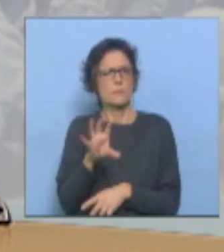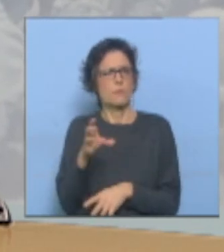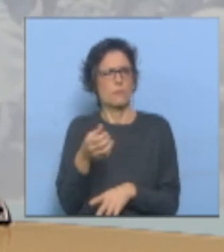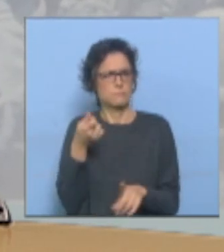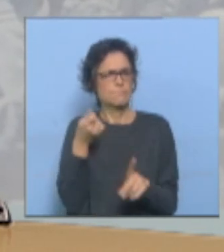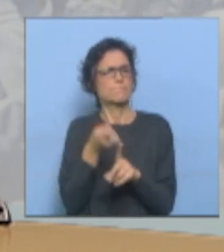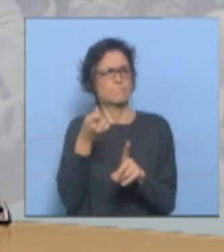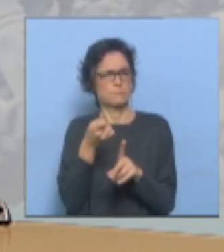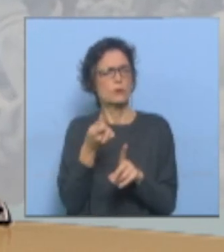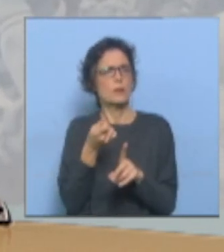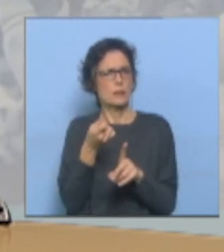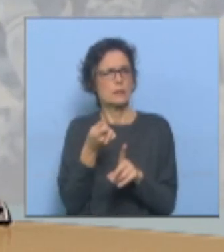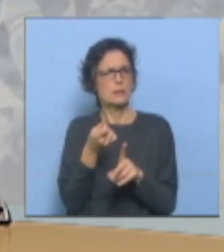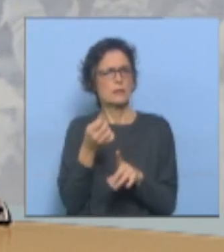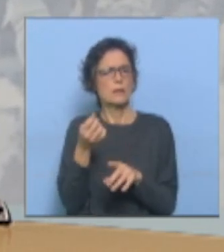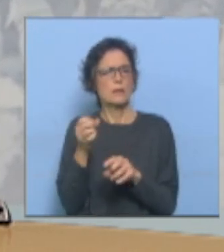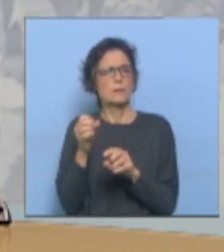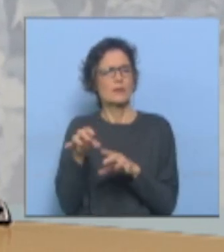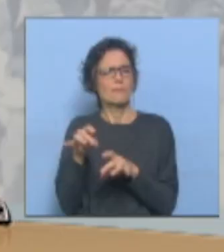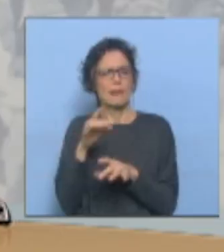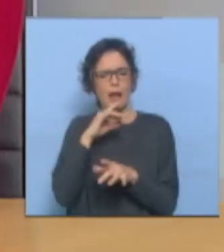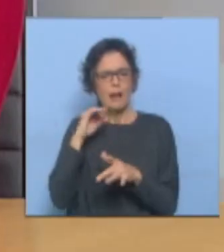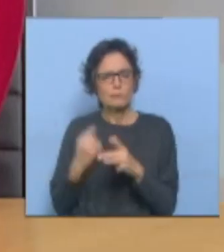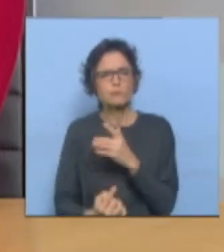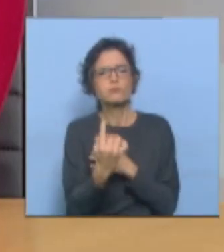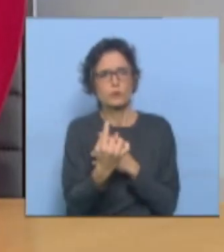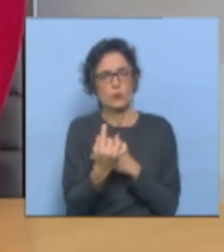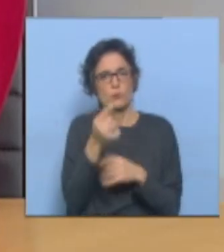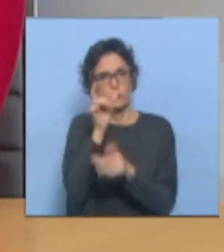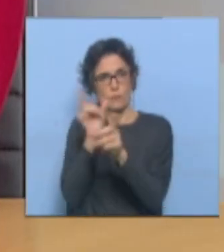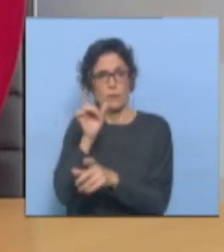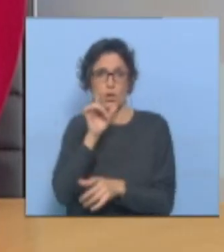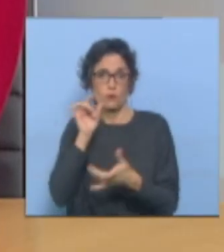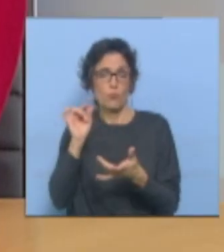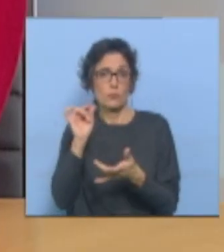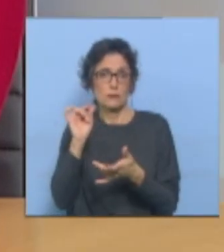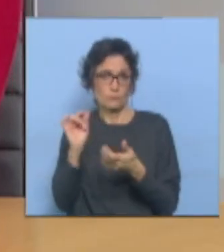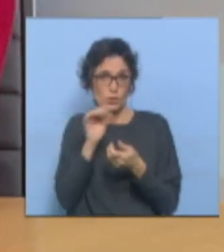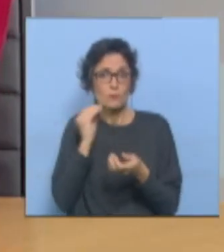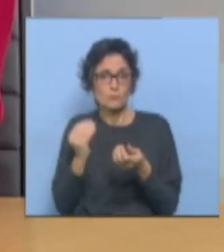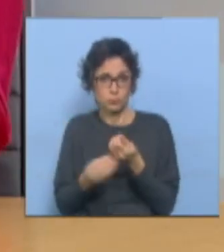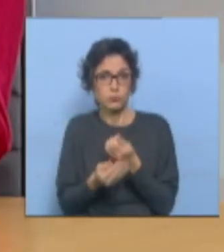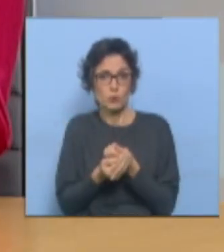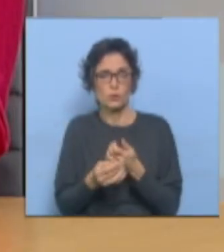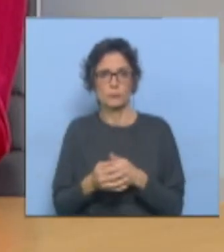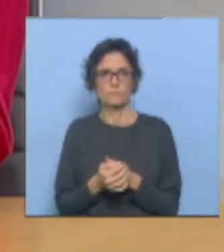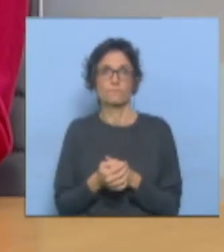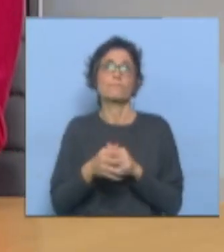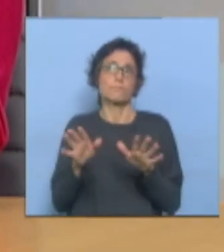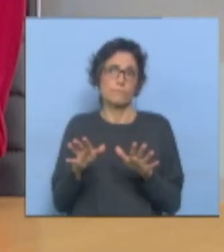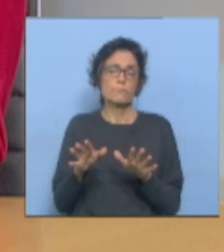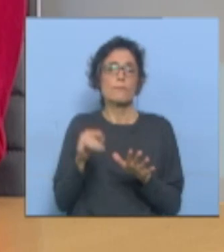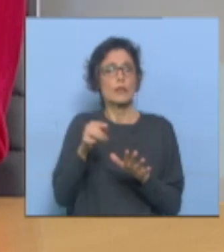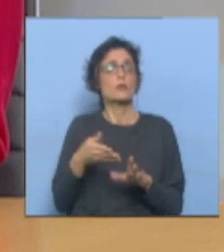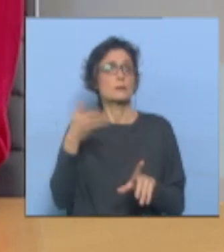muito concreto à solidão em que vivem muitos idosos? Bom, no mínimo, para quem participa na Missão País, abre-lhes os horizontes para